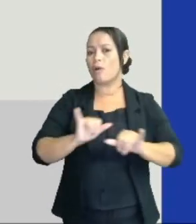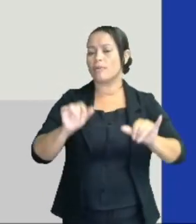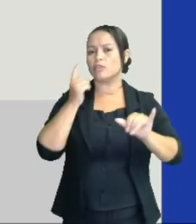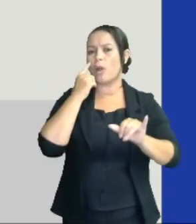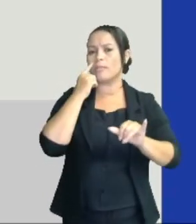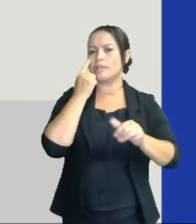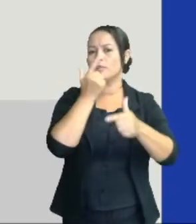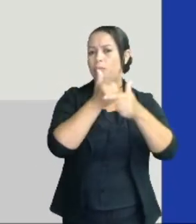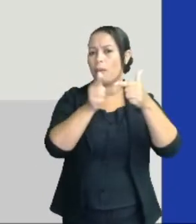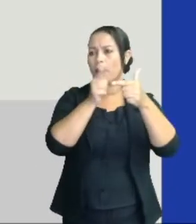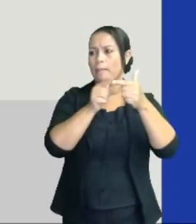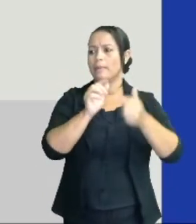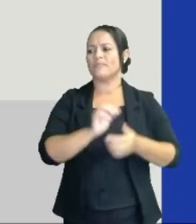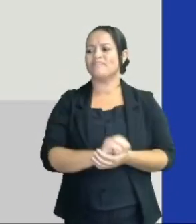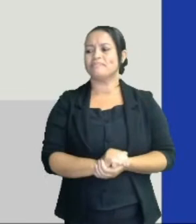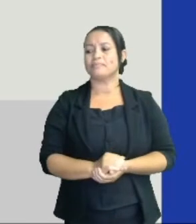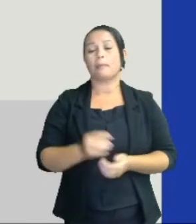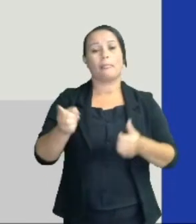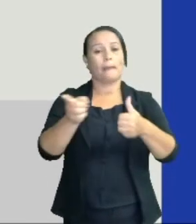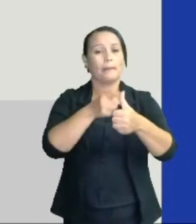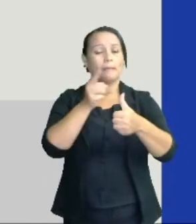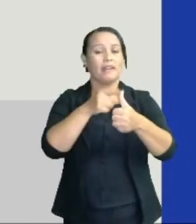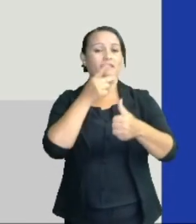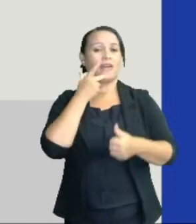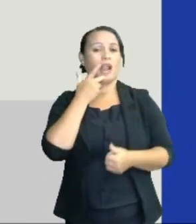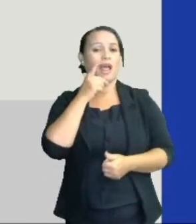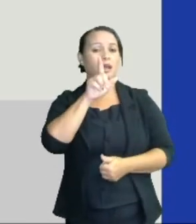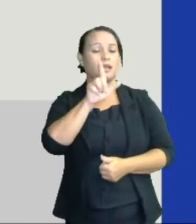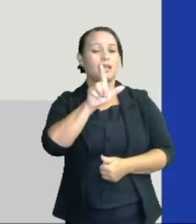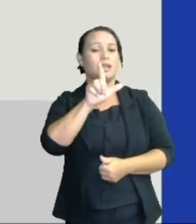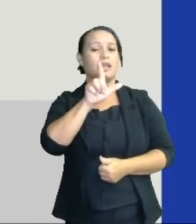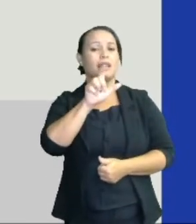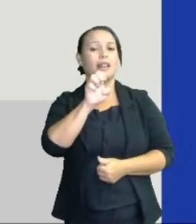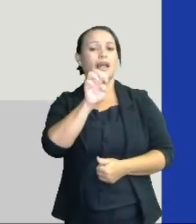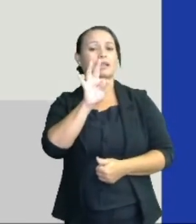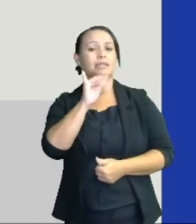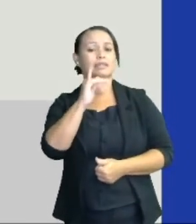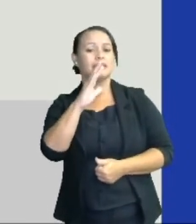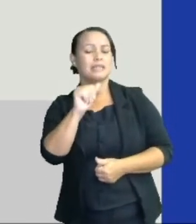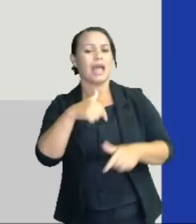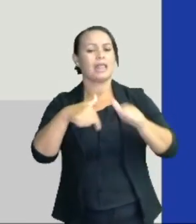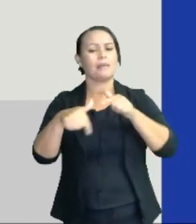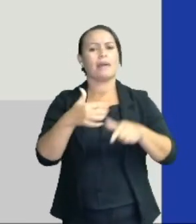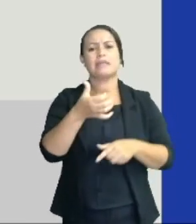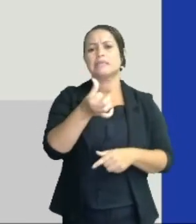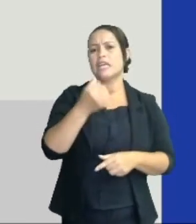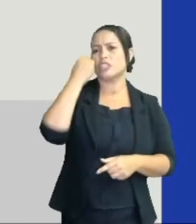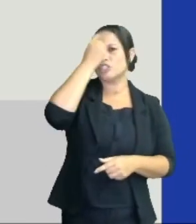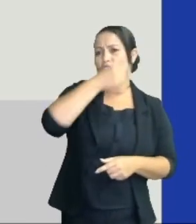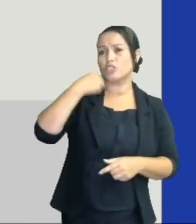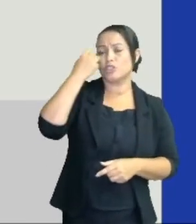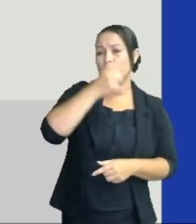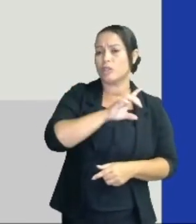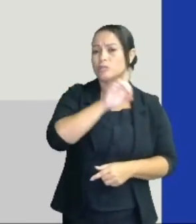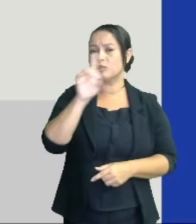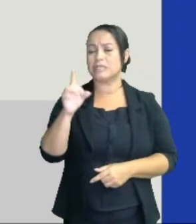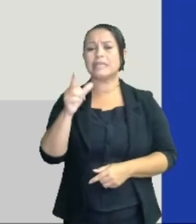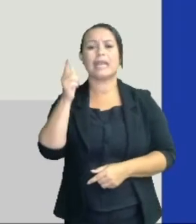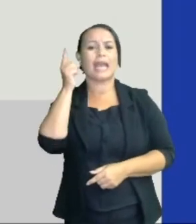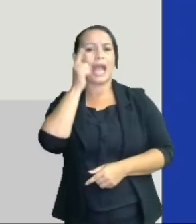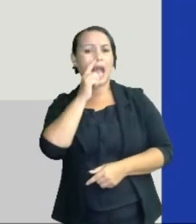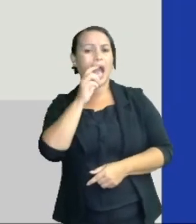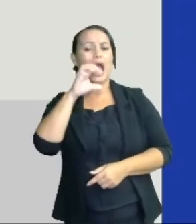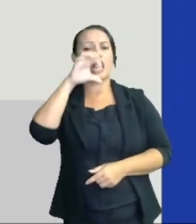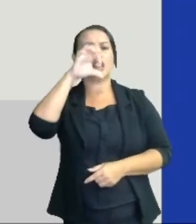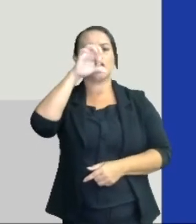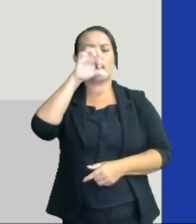no nosso probleminha. Primeiro, ele diz que Letícia trabalha 6 horas por dia e recebe R$